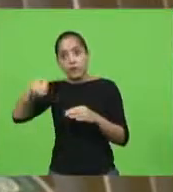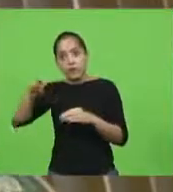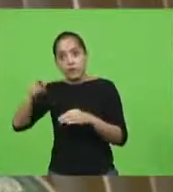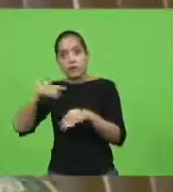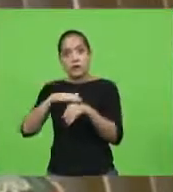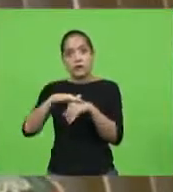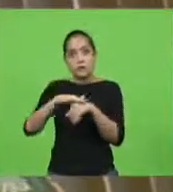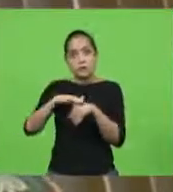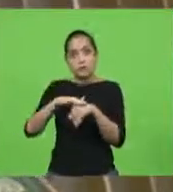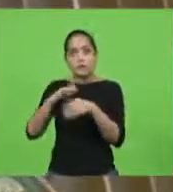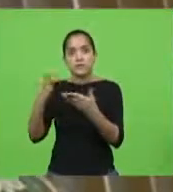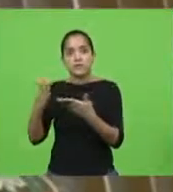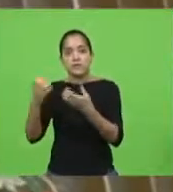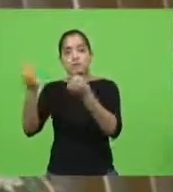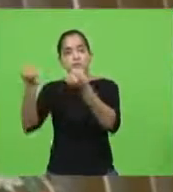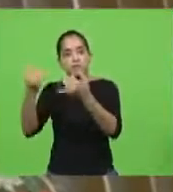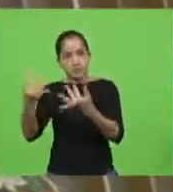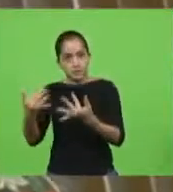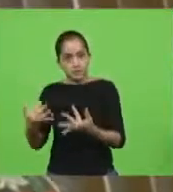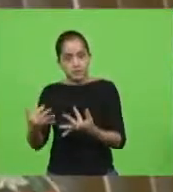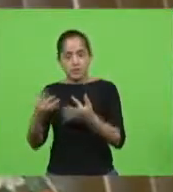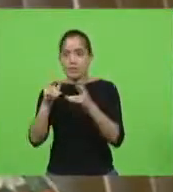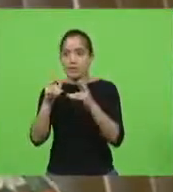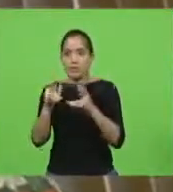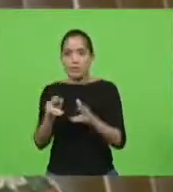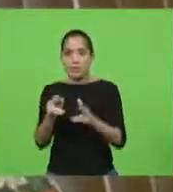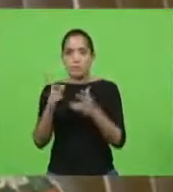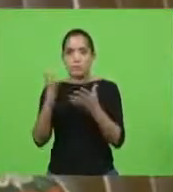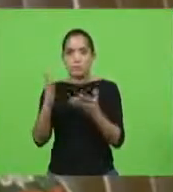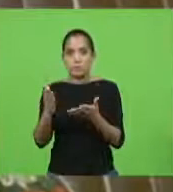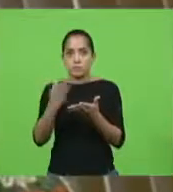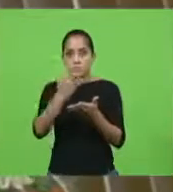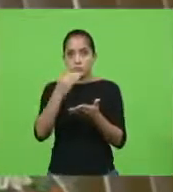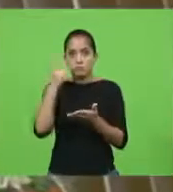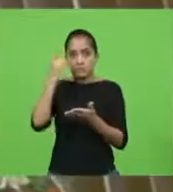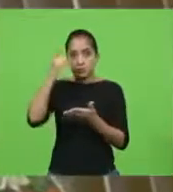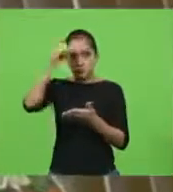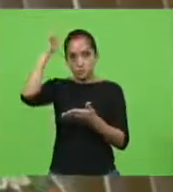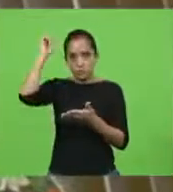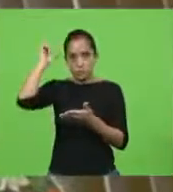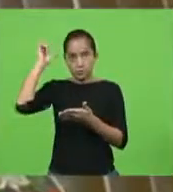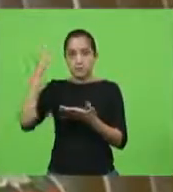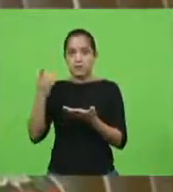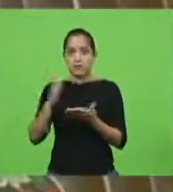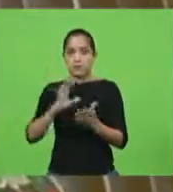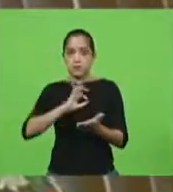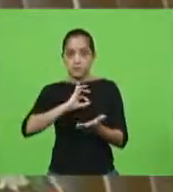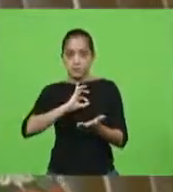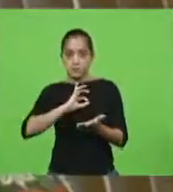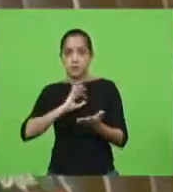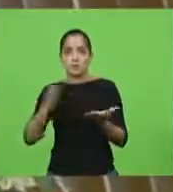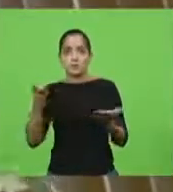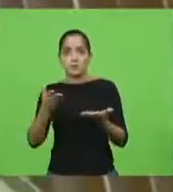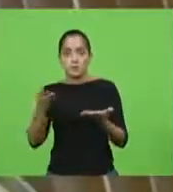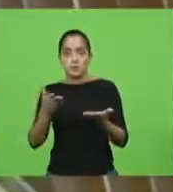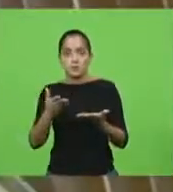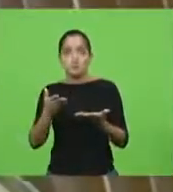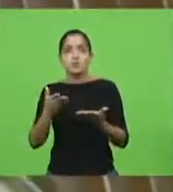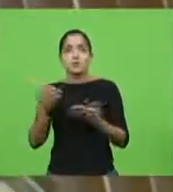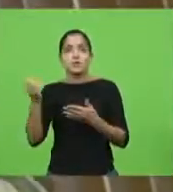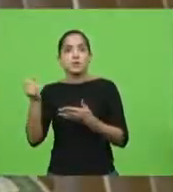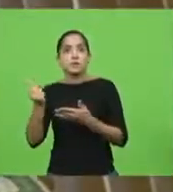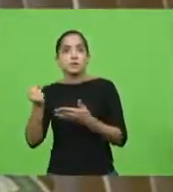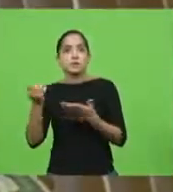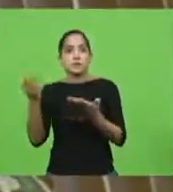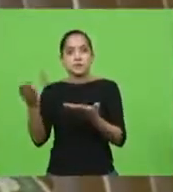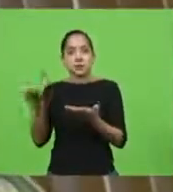for aí, ele vai poder levar essa informação. Mas o deputado Lima, que foi praça, que hoje é praça da Reserva Remunerada, né? Foi praça nossa,